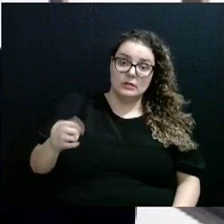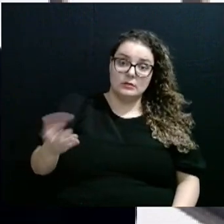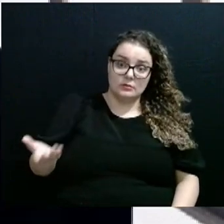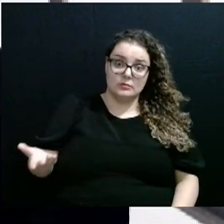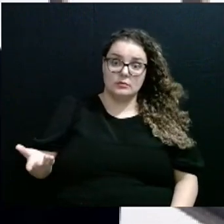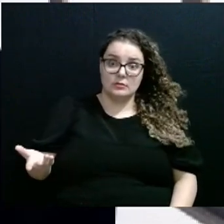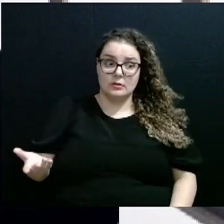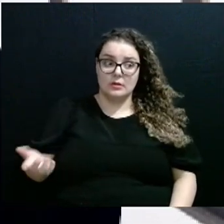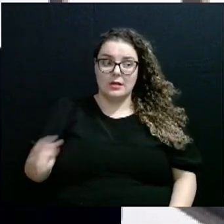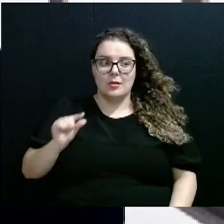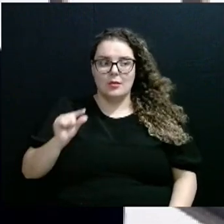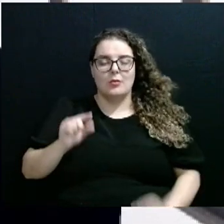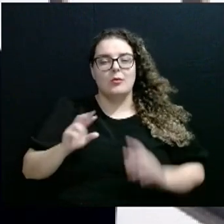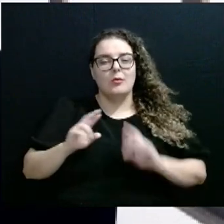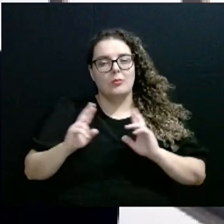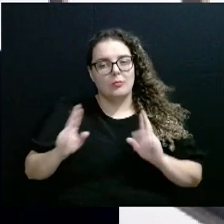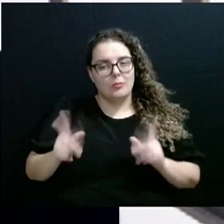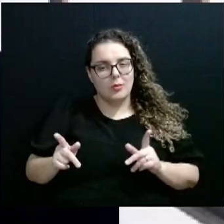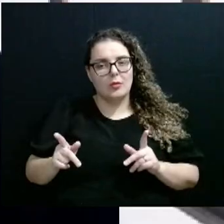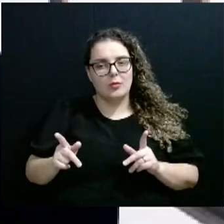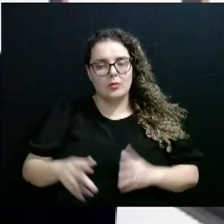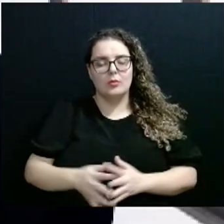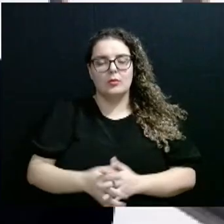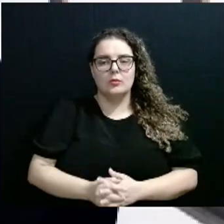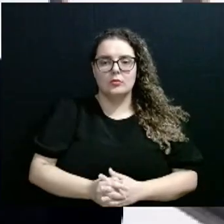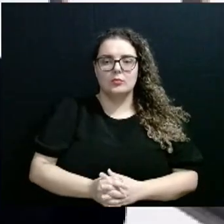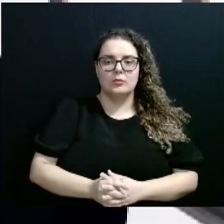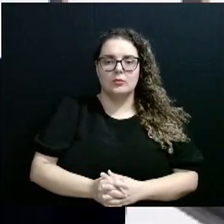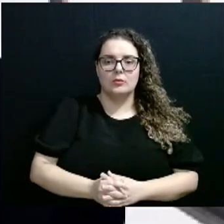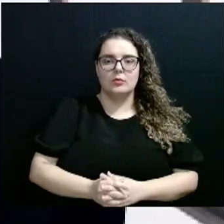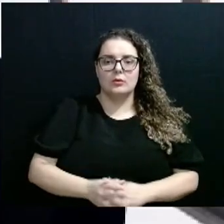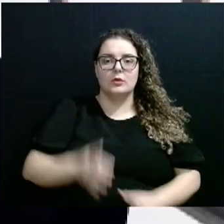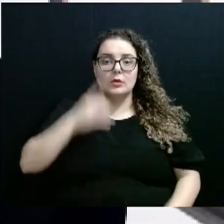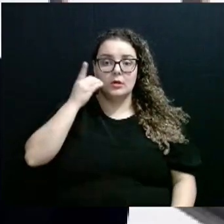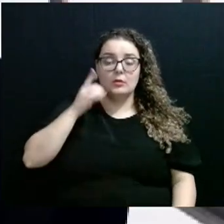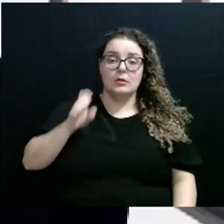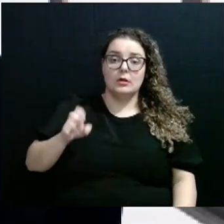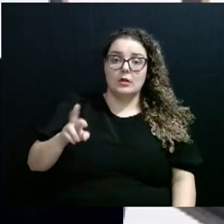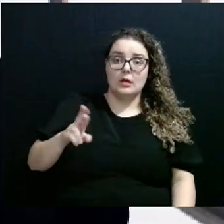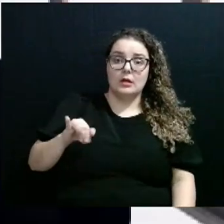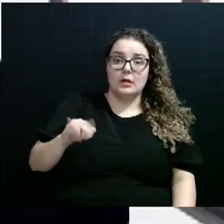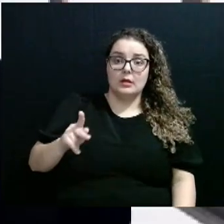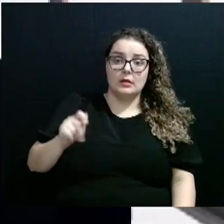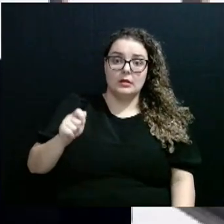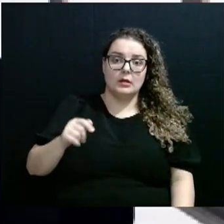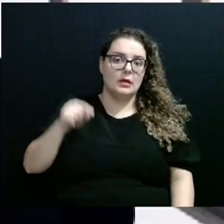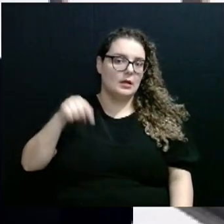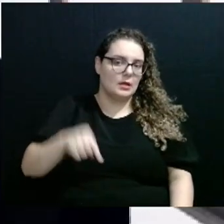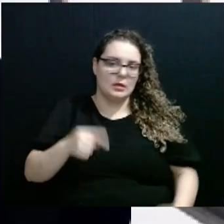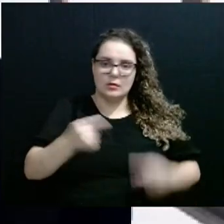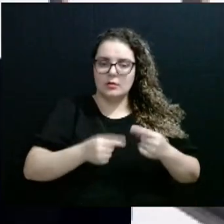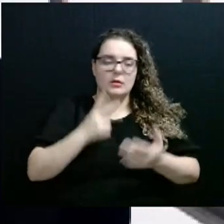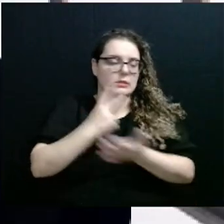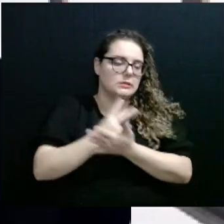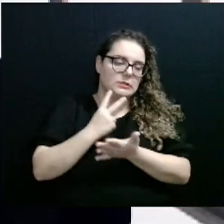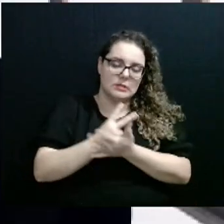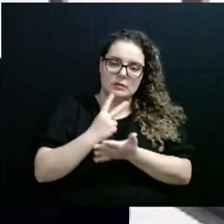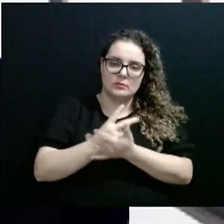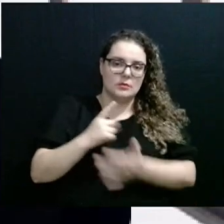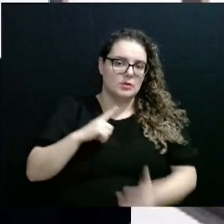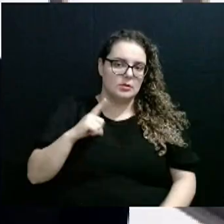diferente daquela da deputada Érica. Essas discussões sempre existiram, e o setor,